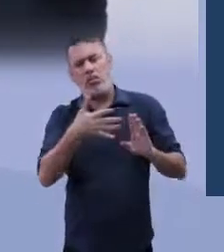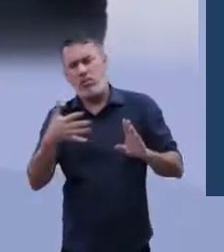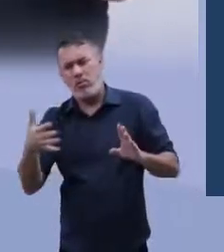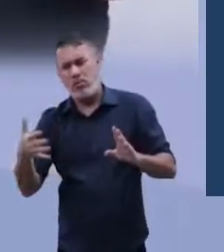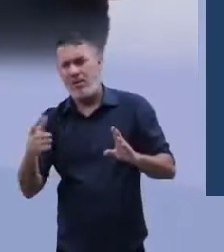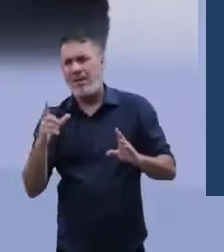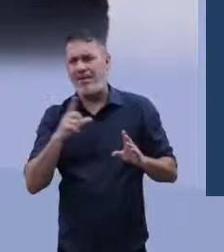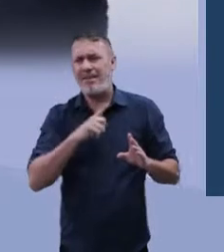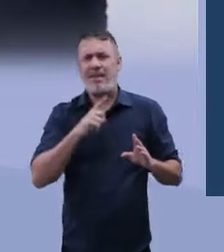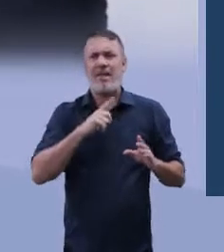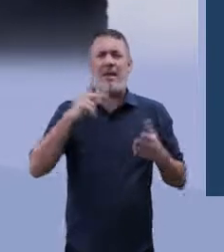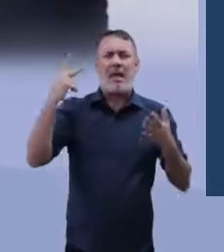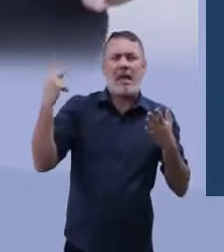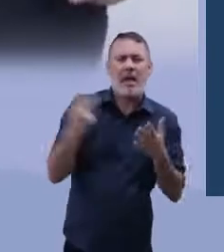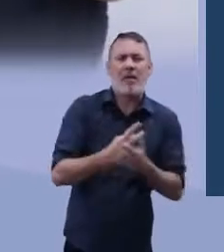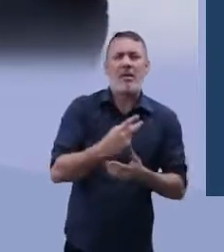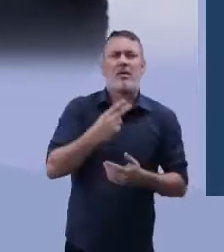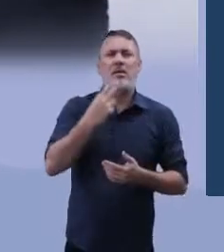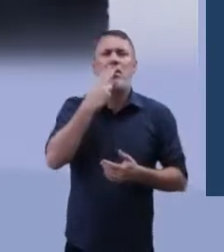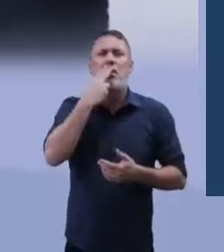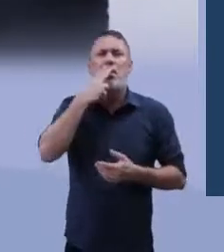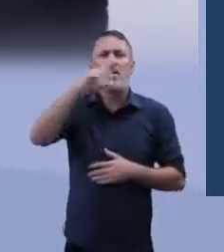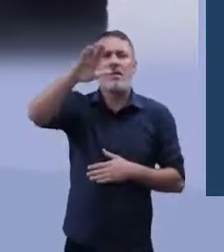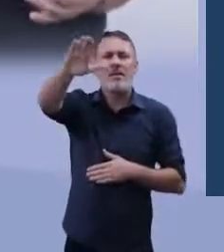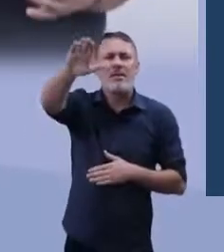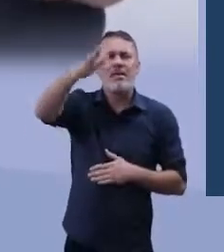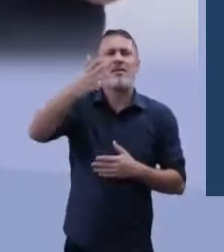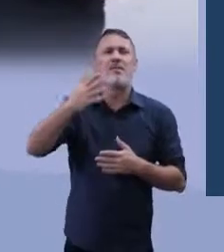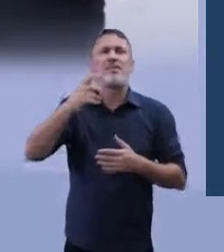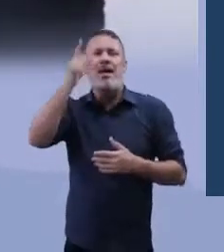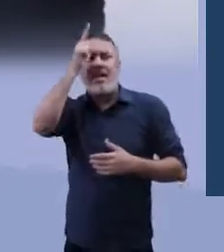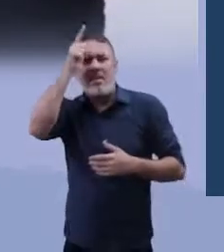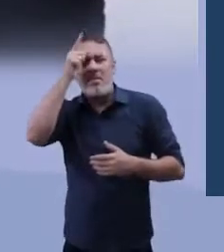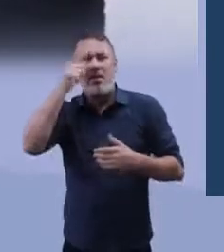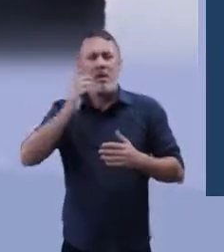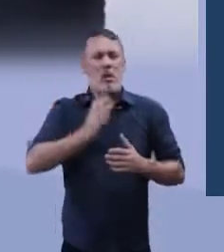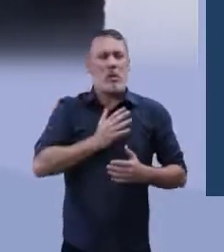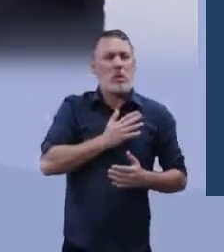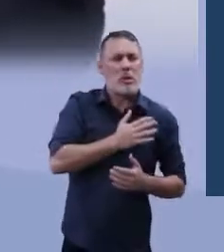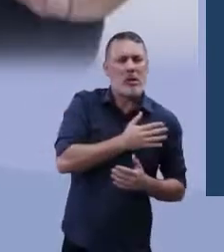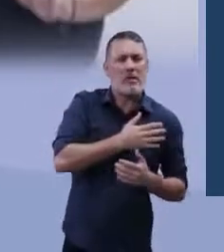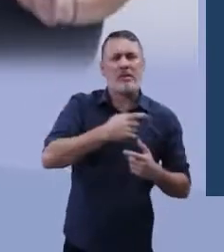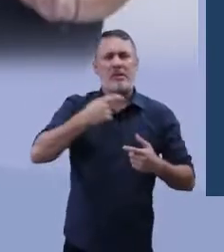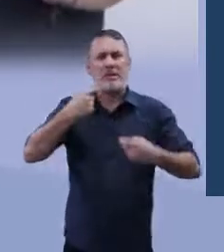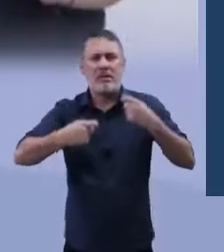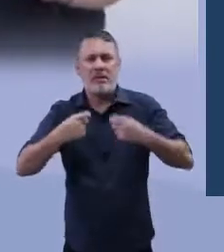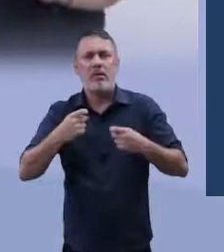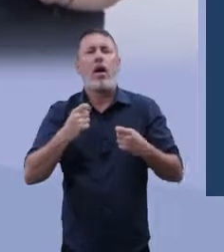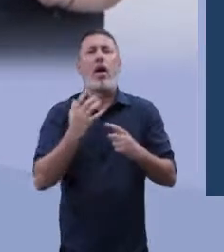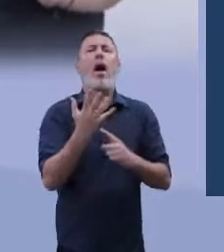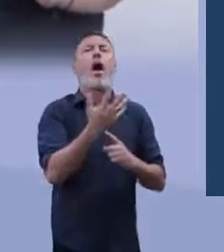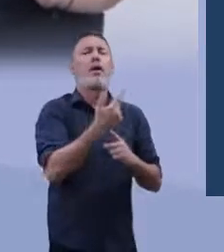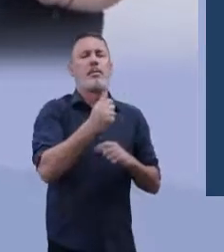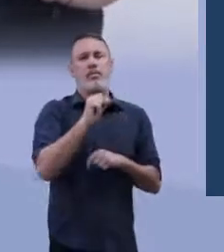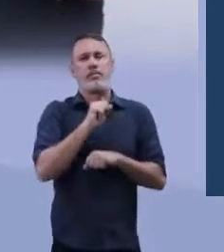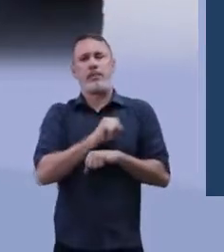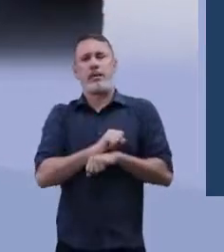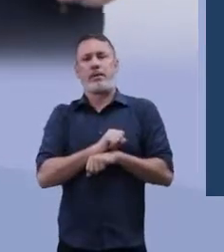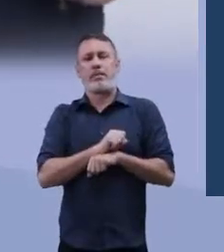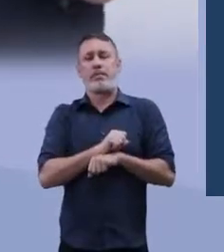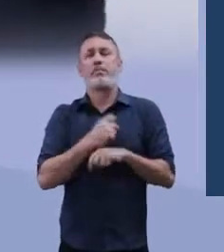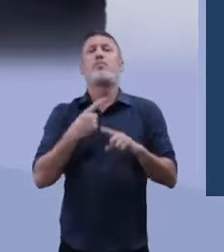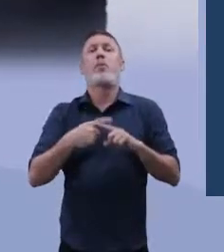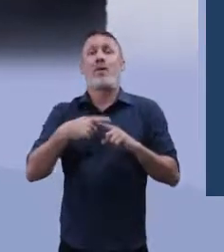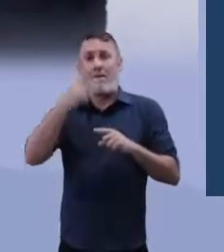horror diante do nazismo, diante do sofrimento, a arte cessará a sua produção, porque o